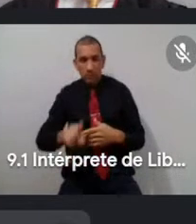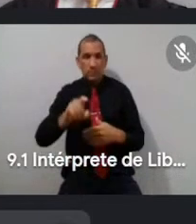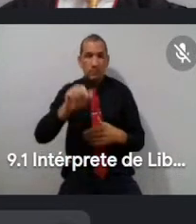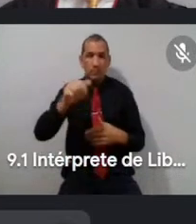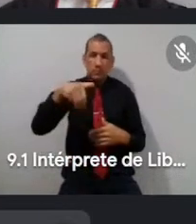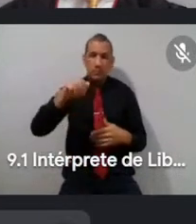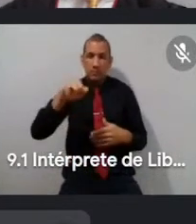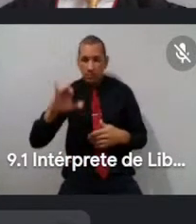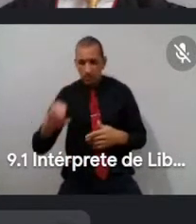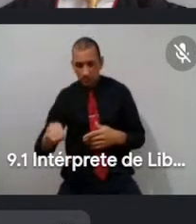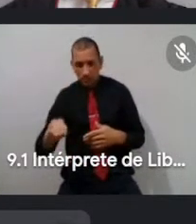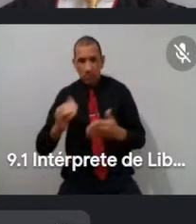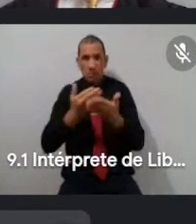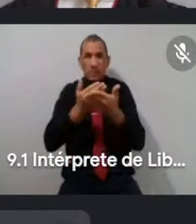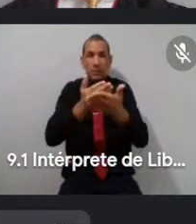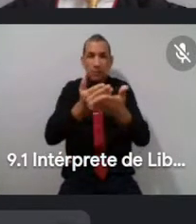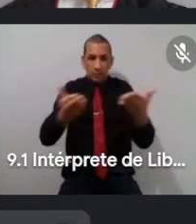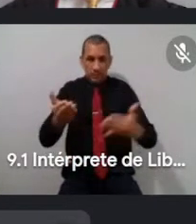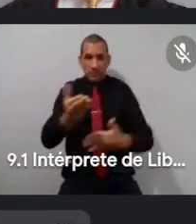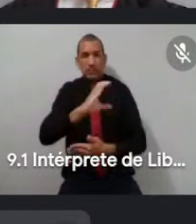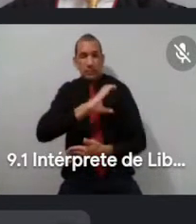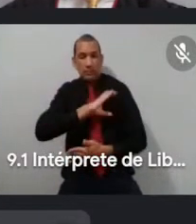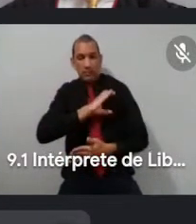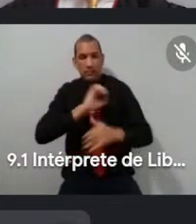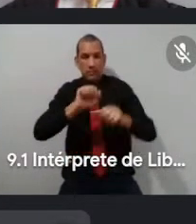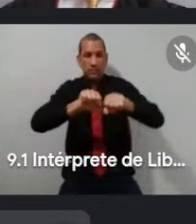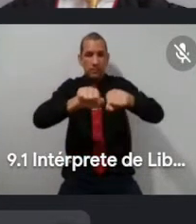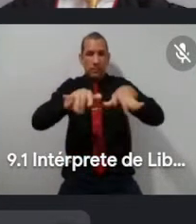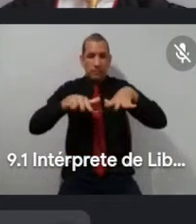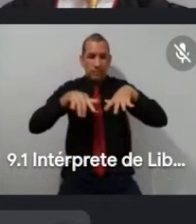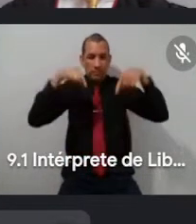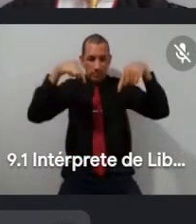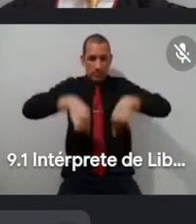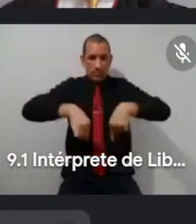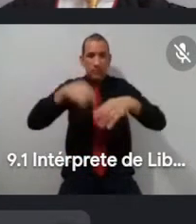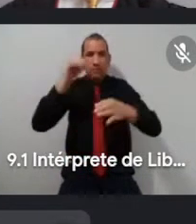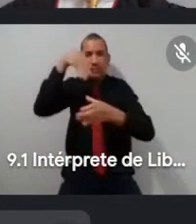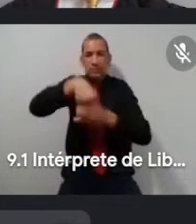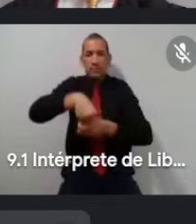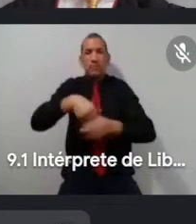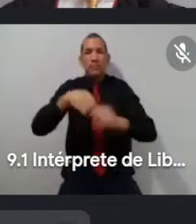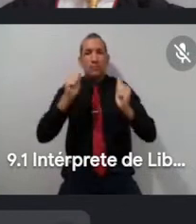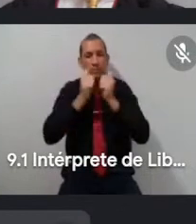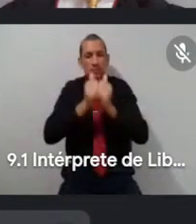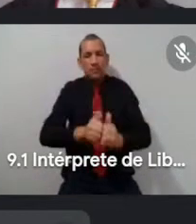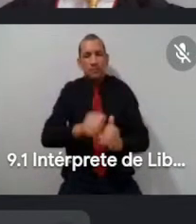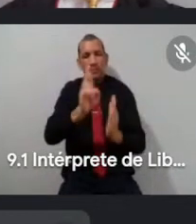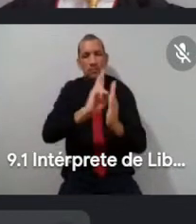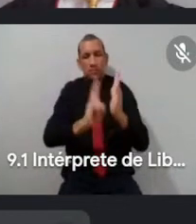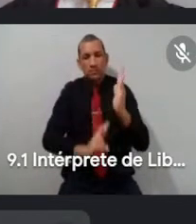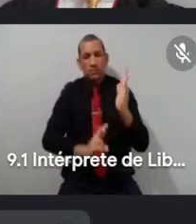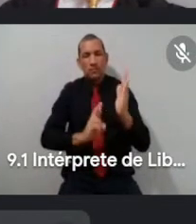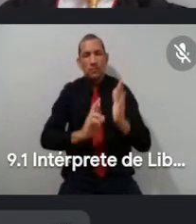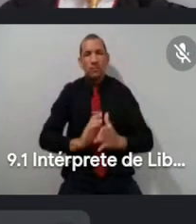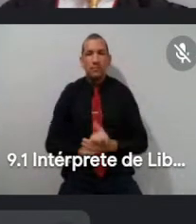de mais nobres colegas da const e volto com um relato